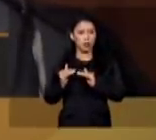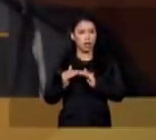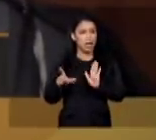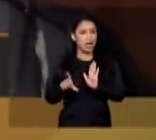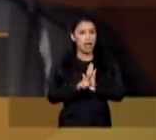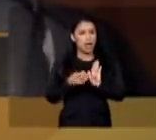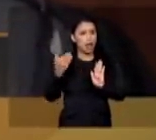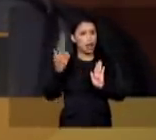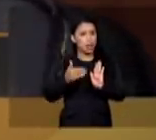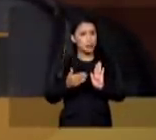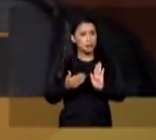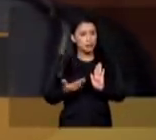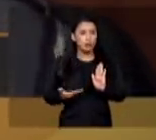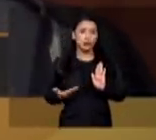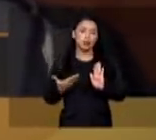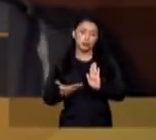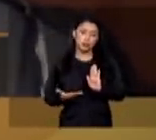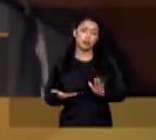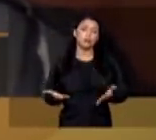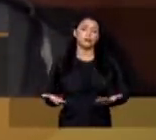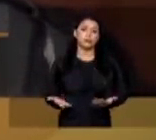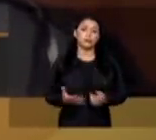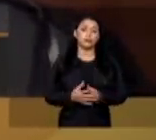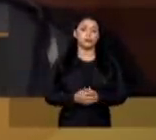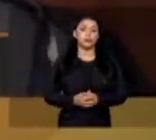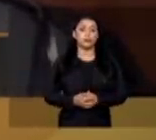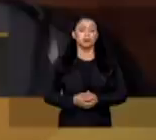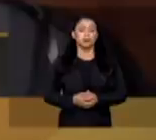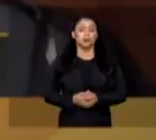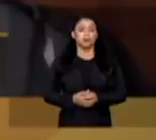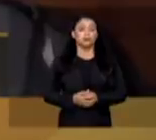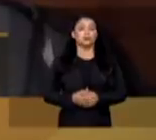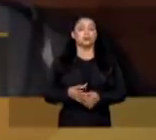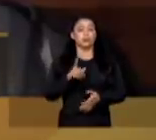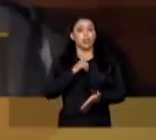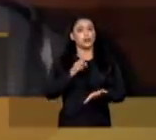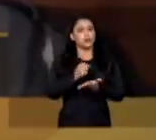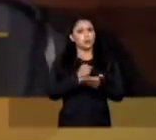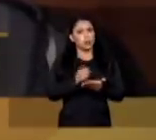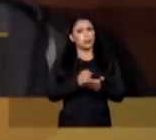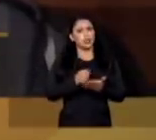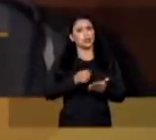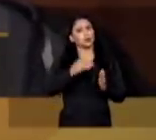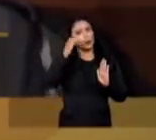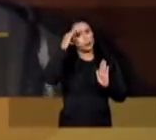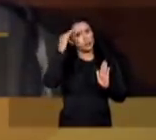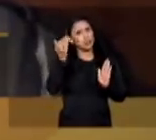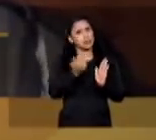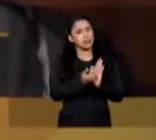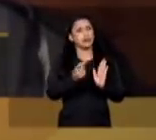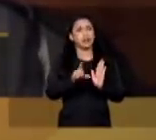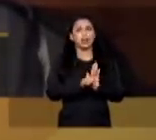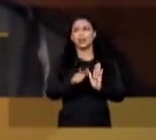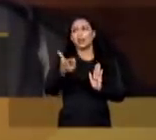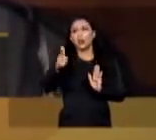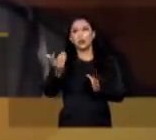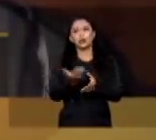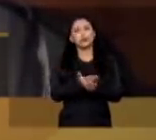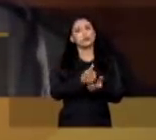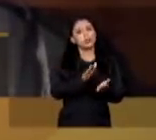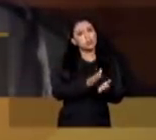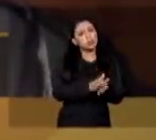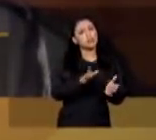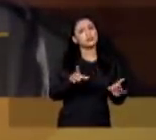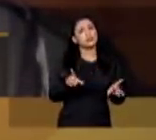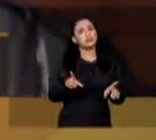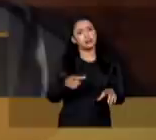lei. E, ademais, além do fundamento legal, há precedentes. Tal proceder